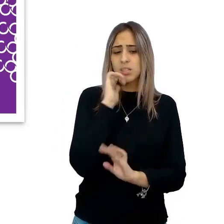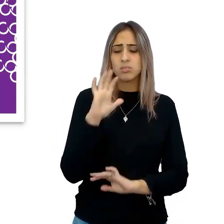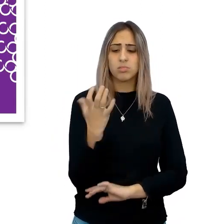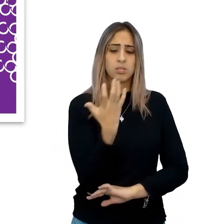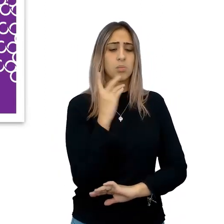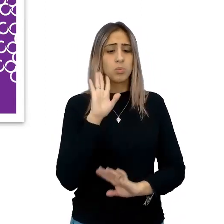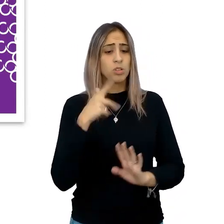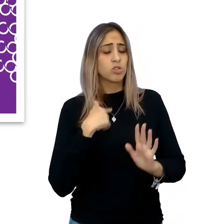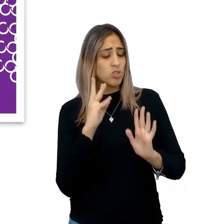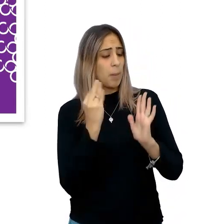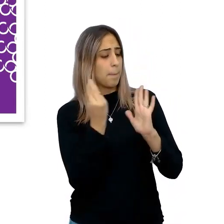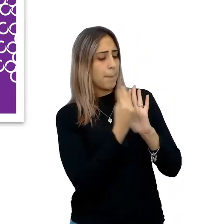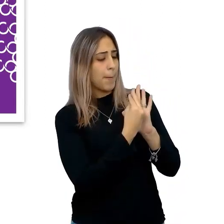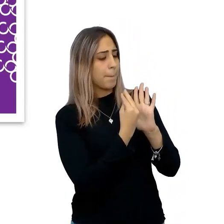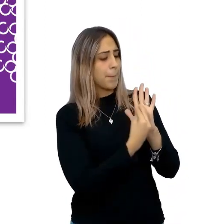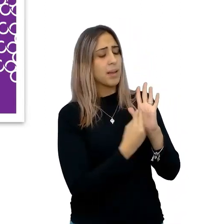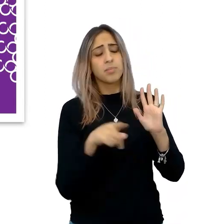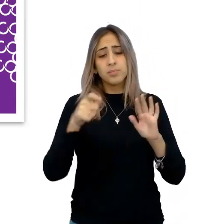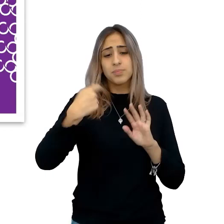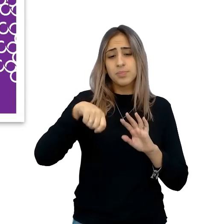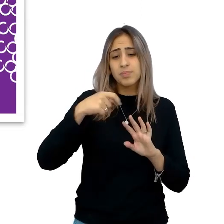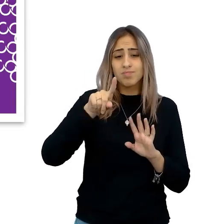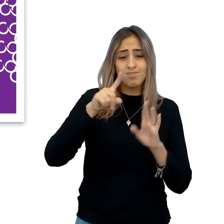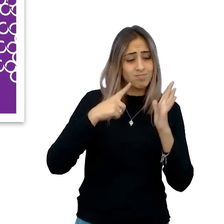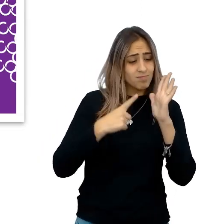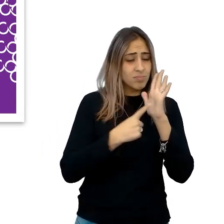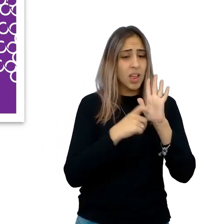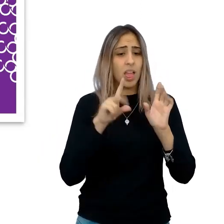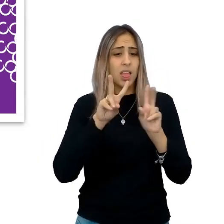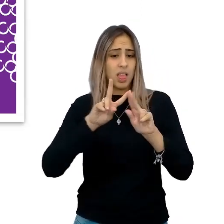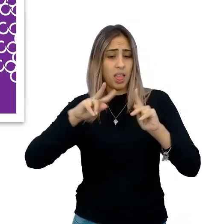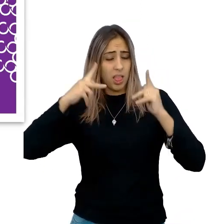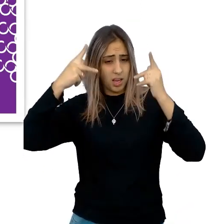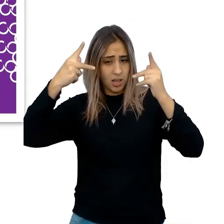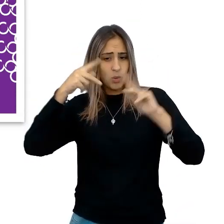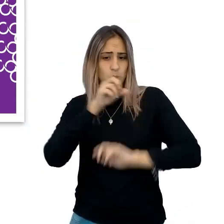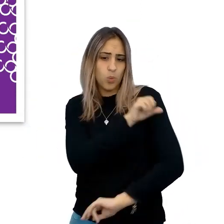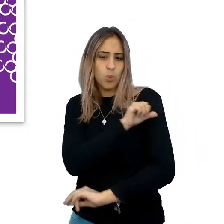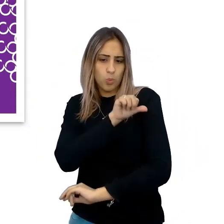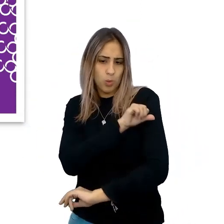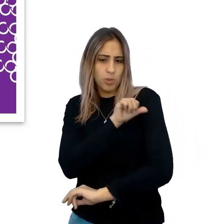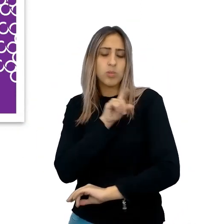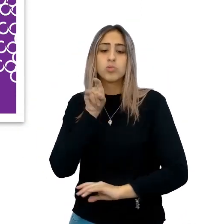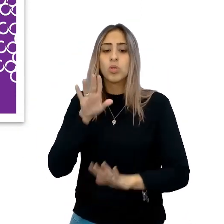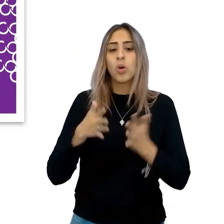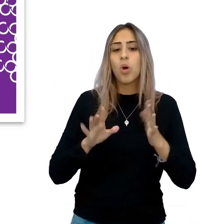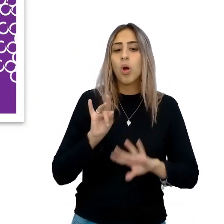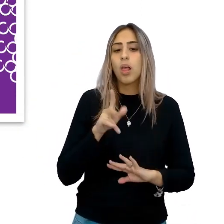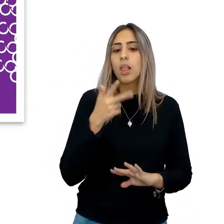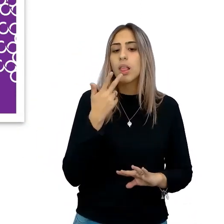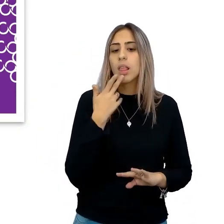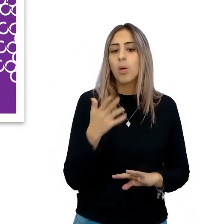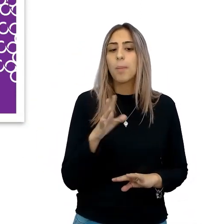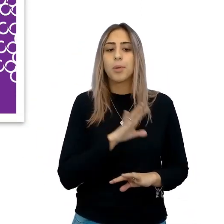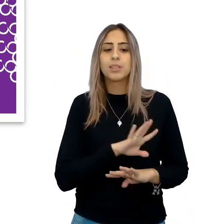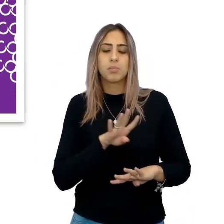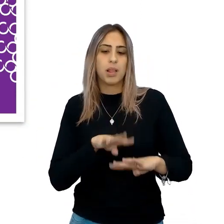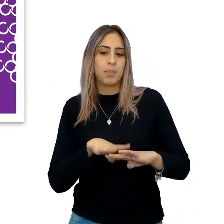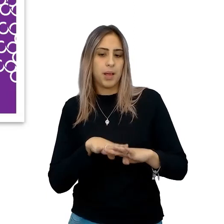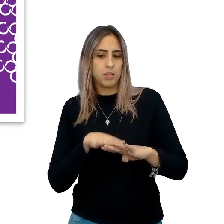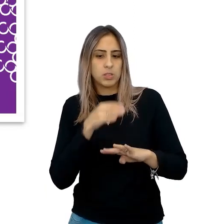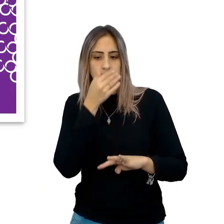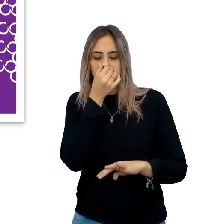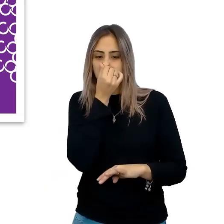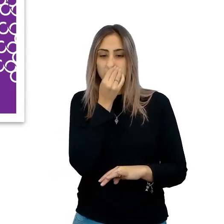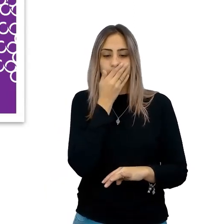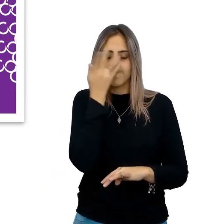já pontuei, mas vocês têm que clicar no link do 9º ano, onde está escrito, por enquanto, só língua portuguesa e matemática. Se